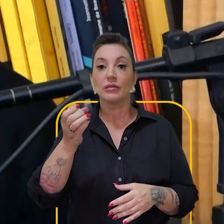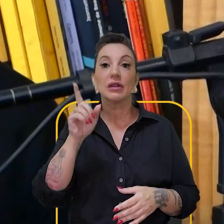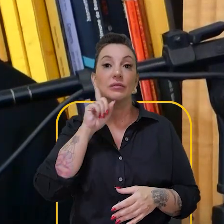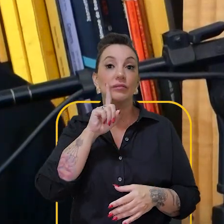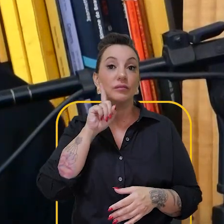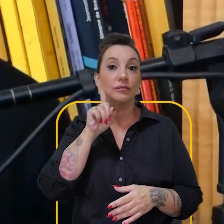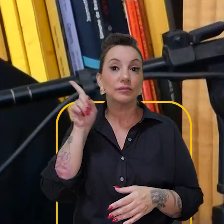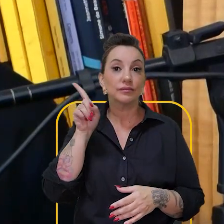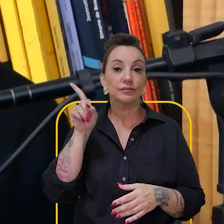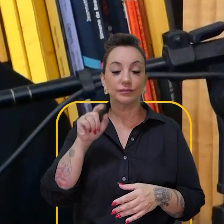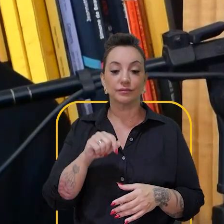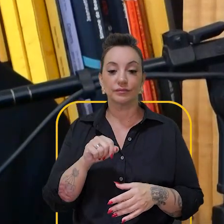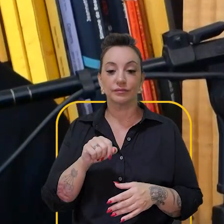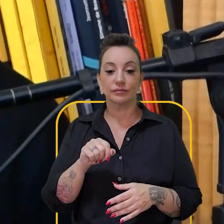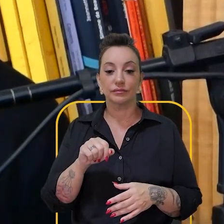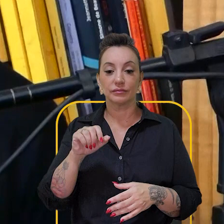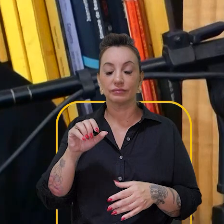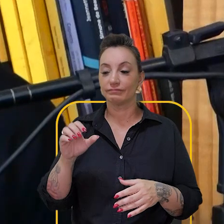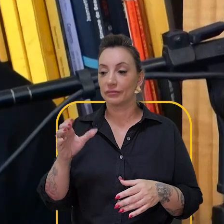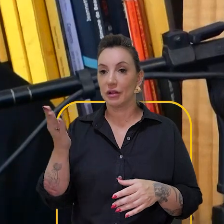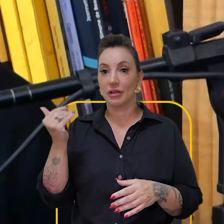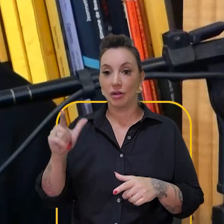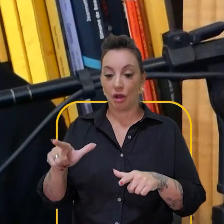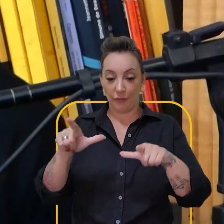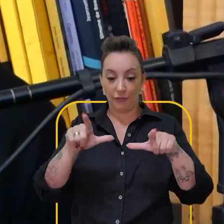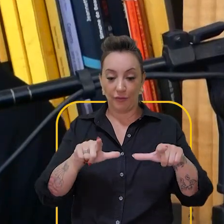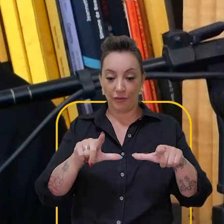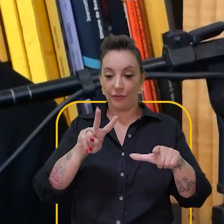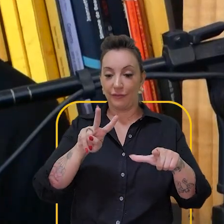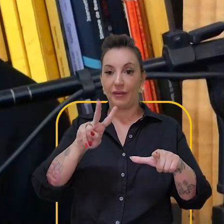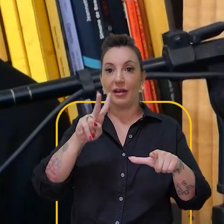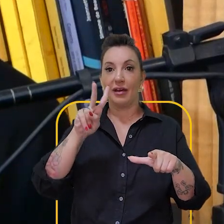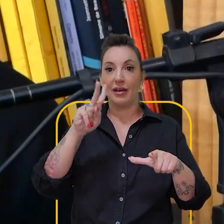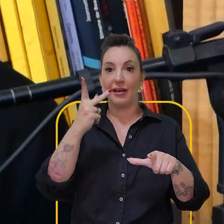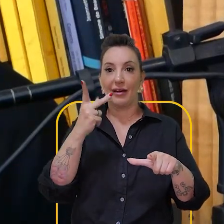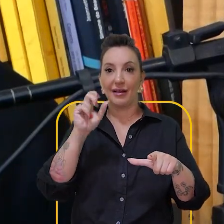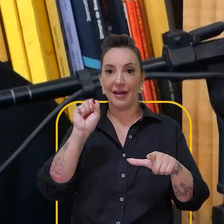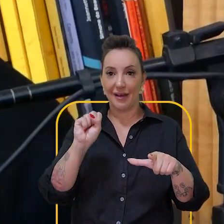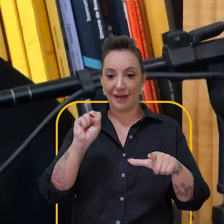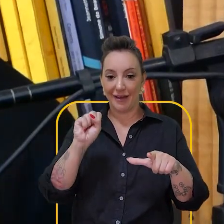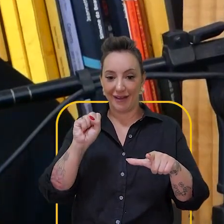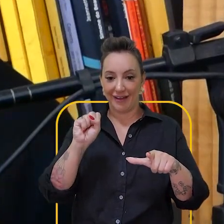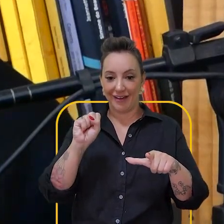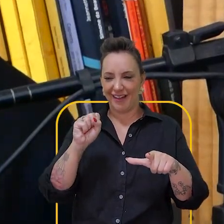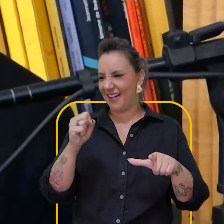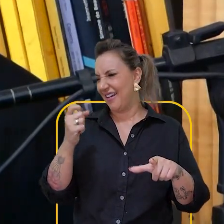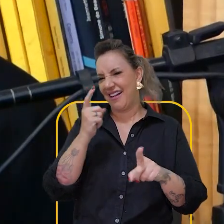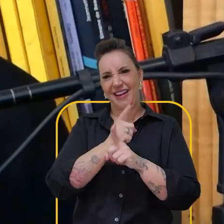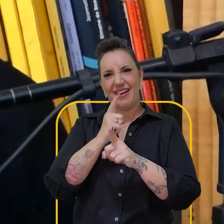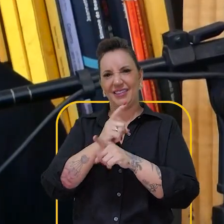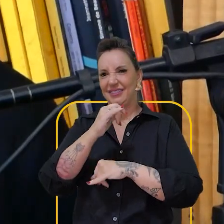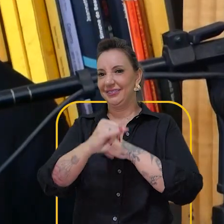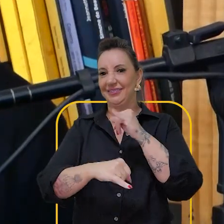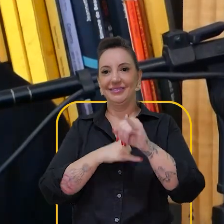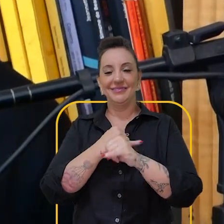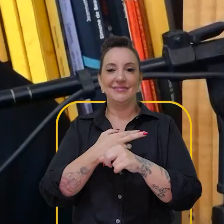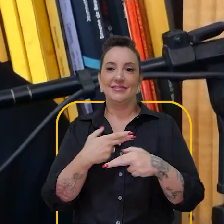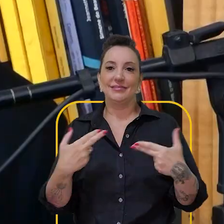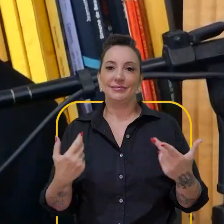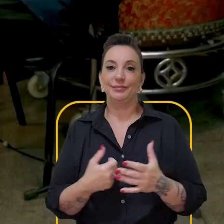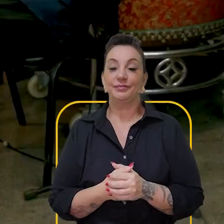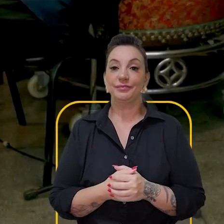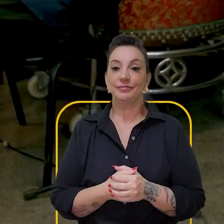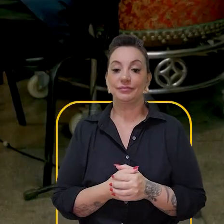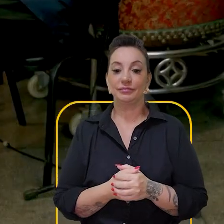viajado PR os Estados Unidos e ele pegou um VHS de lá nossa os famosos que era do chão le1 hoje você encontra na internet o filme